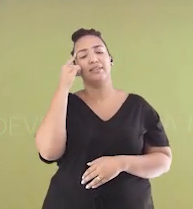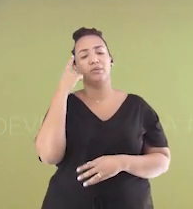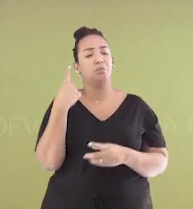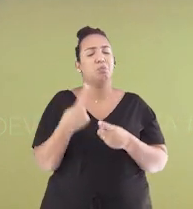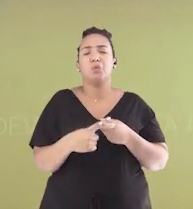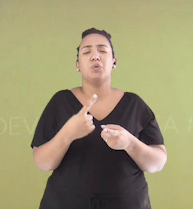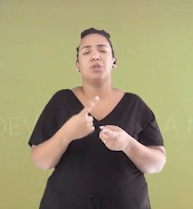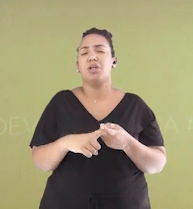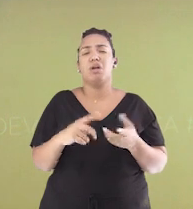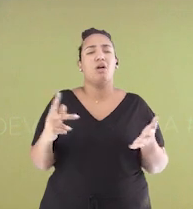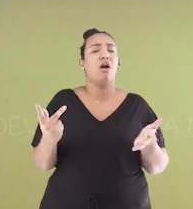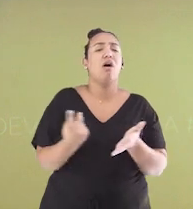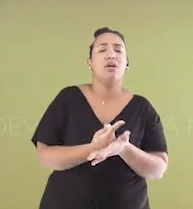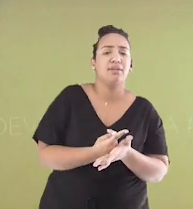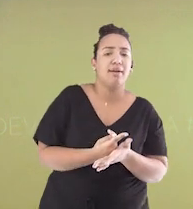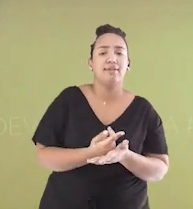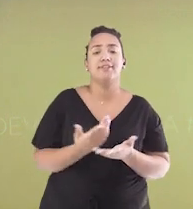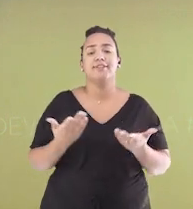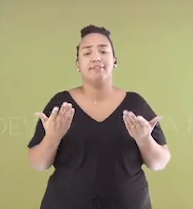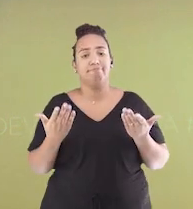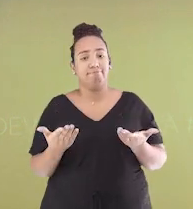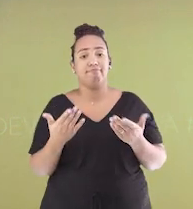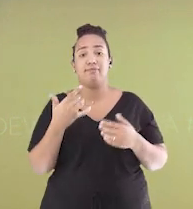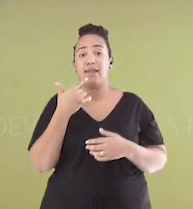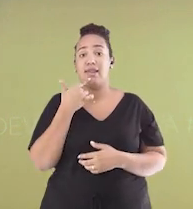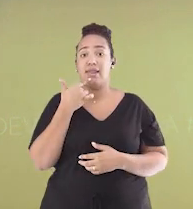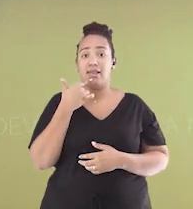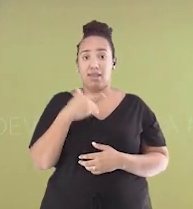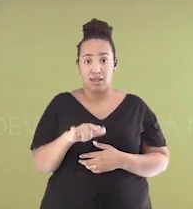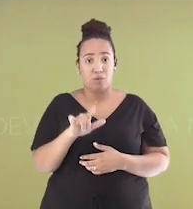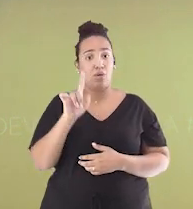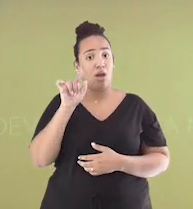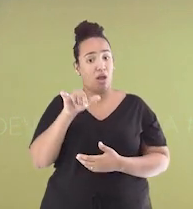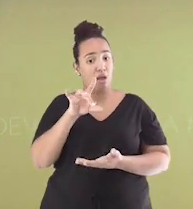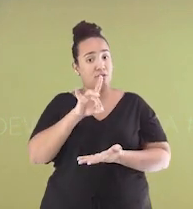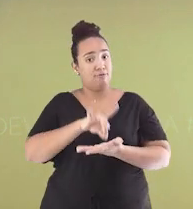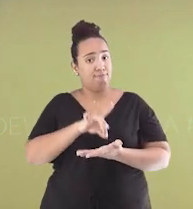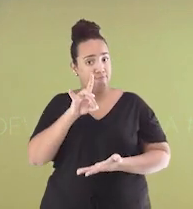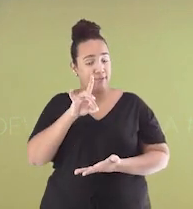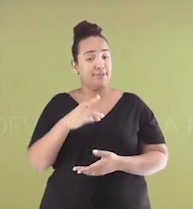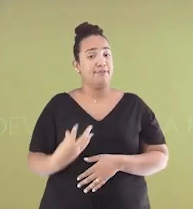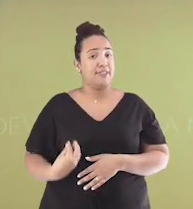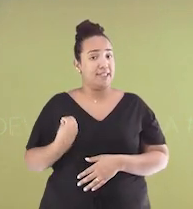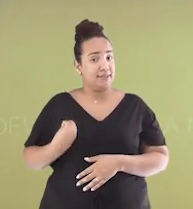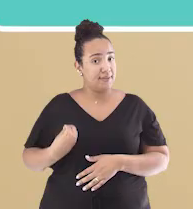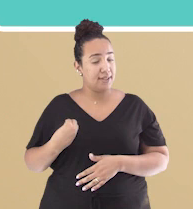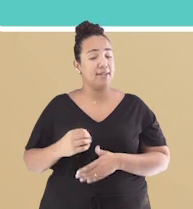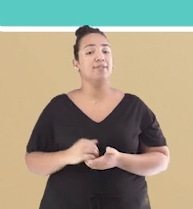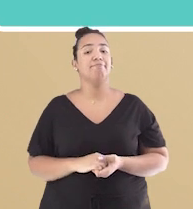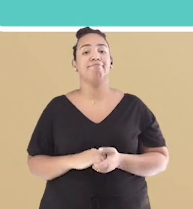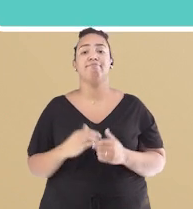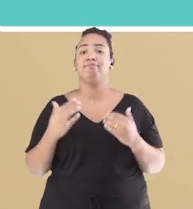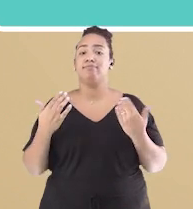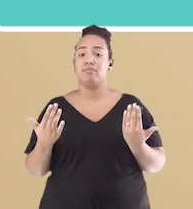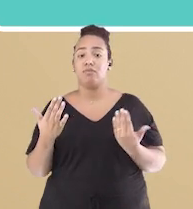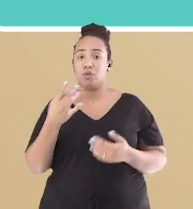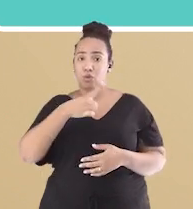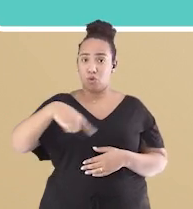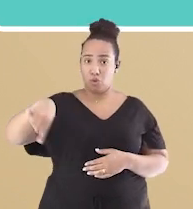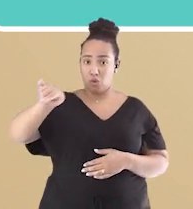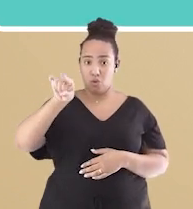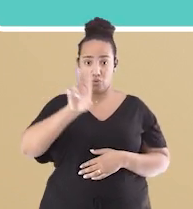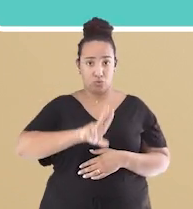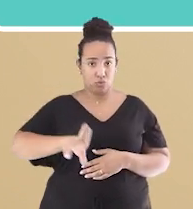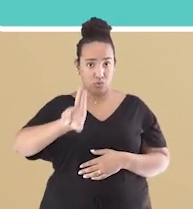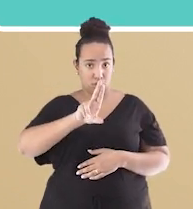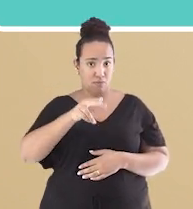porquê de acontecer isso. Pois bem, a língua é viva. Sabiam disso? Isto é, por nós falantes da língua,